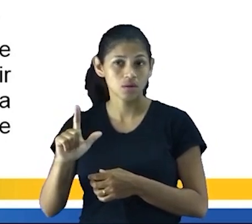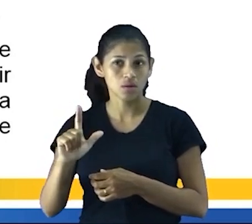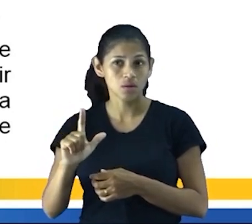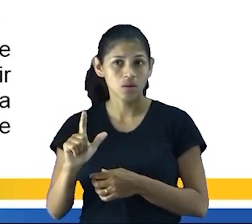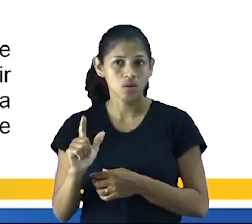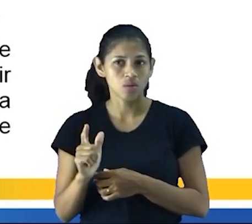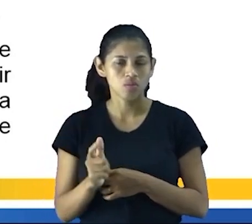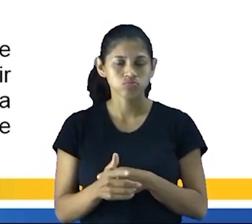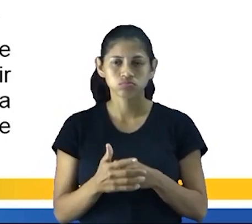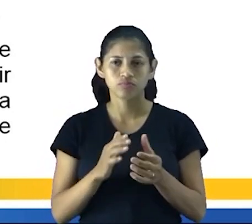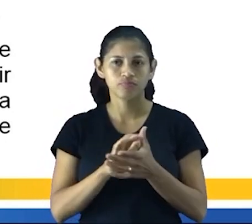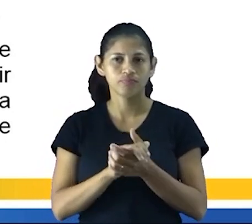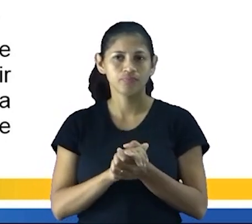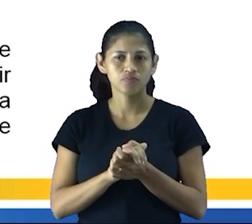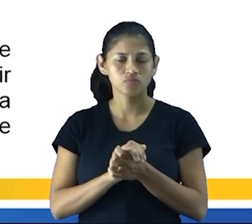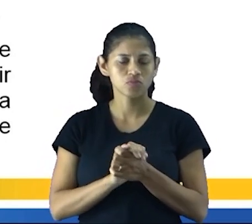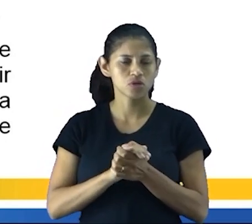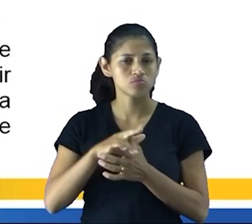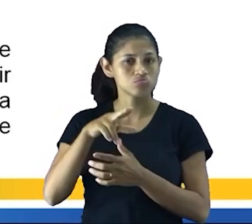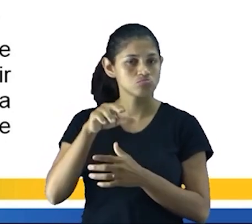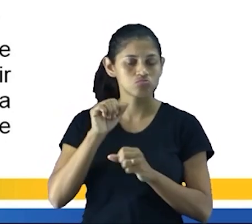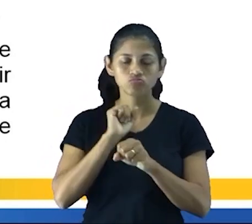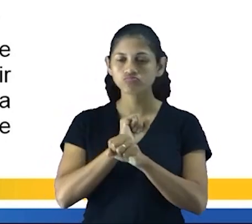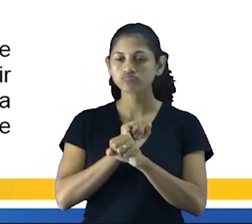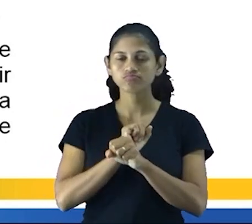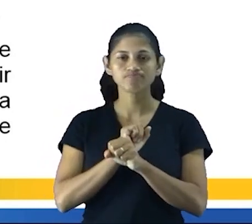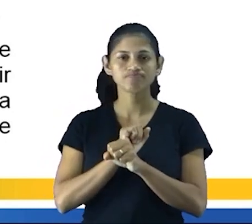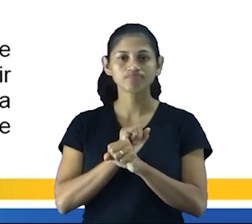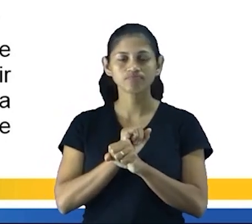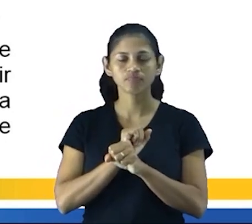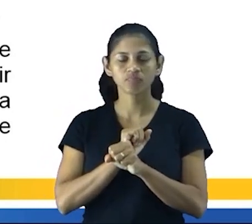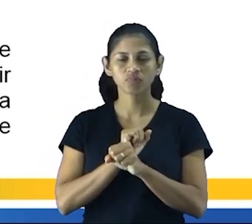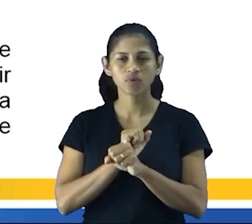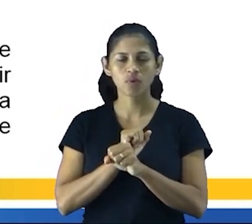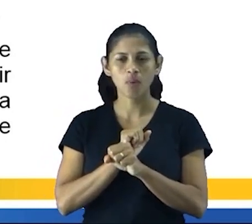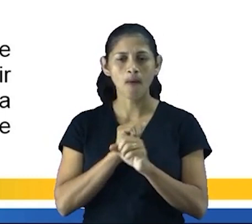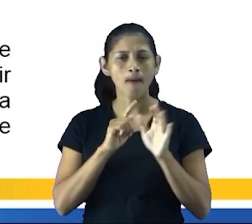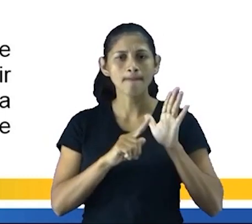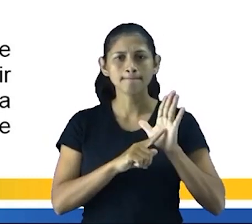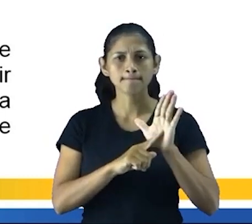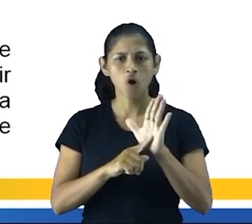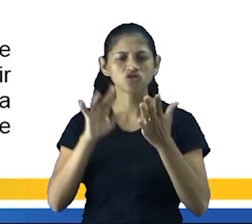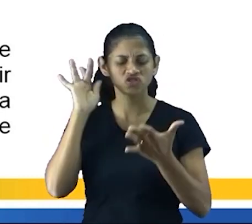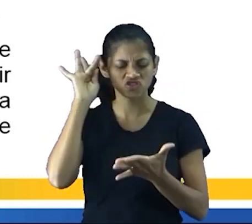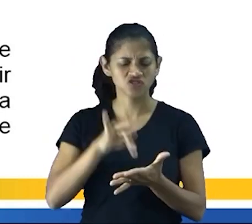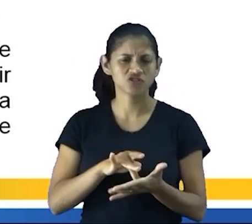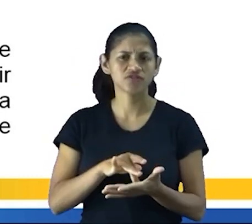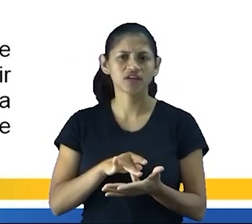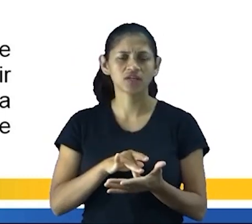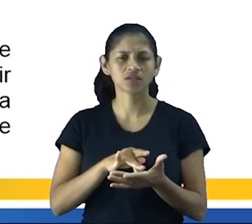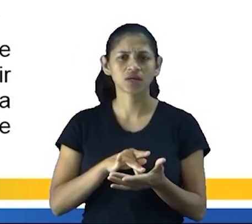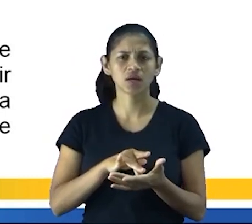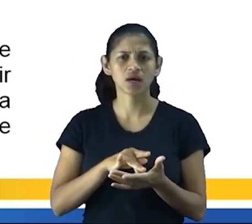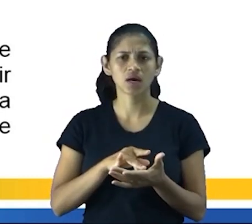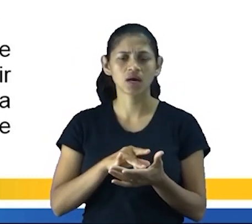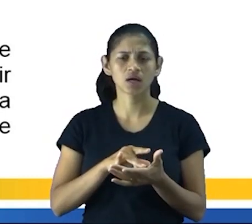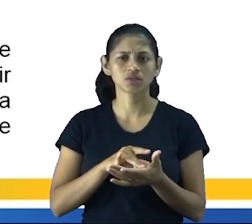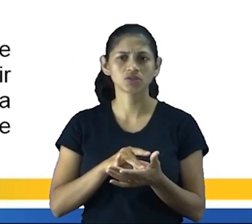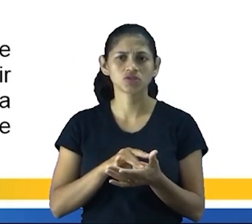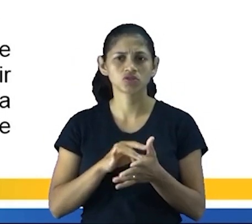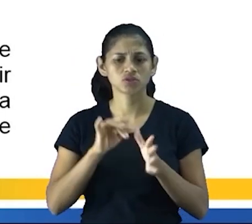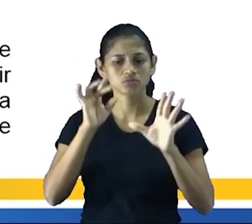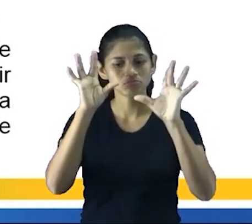de descrição. Ela busca o quê? Apontar de maneira muito realista e verossímil os atributos de